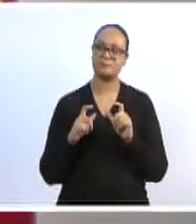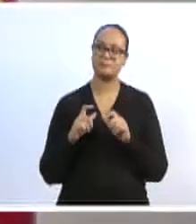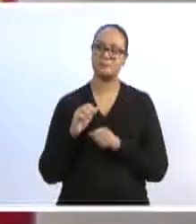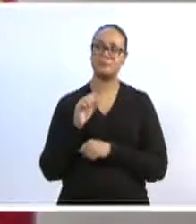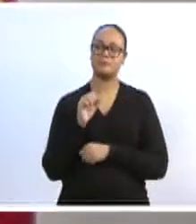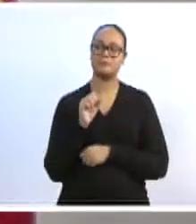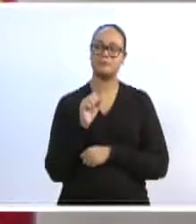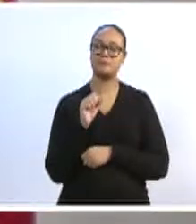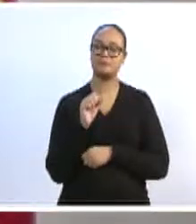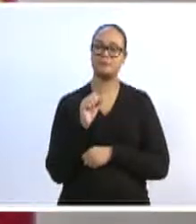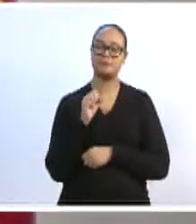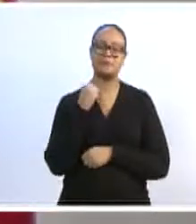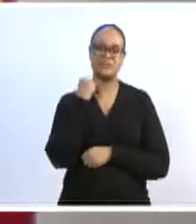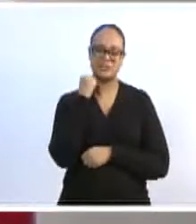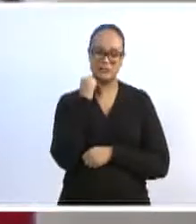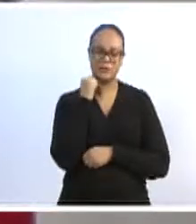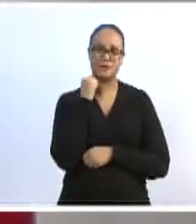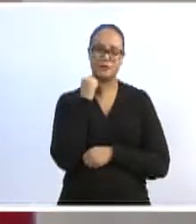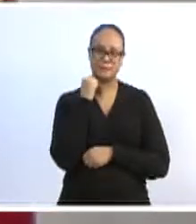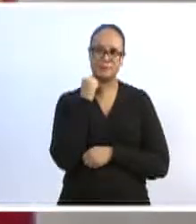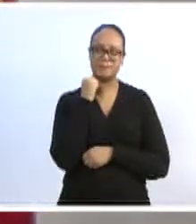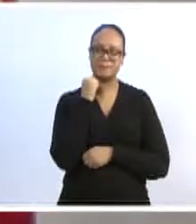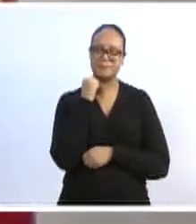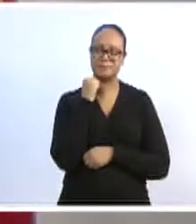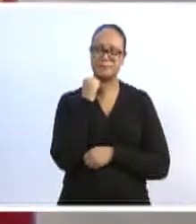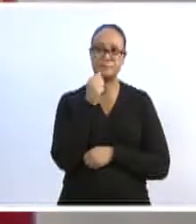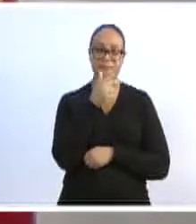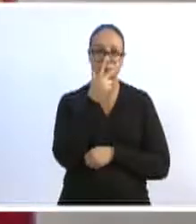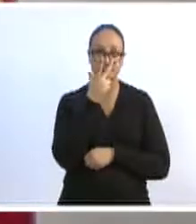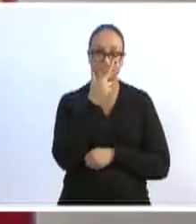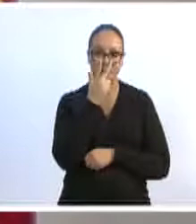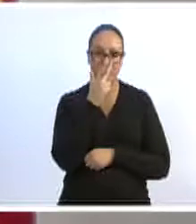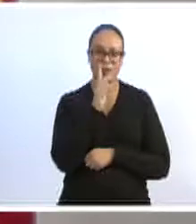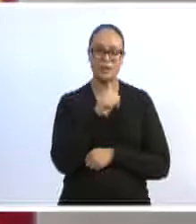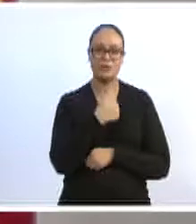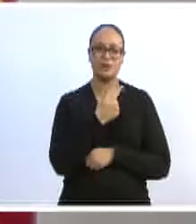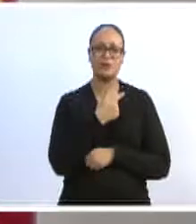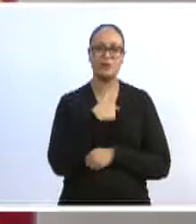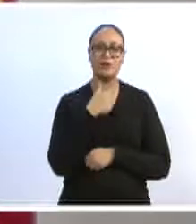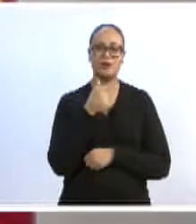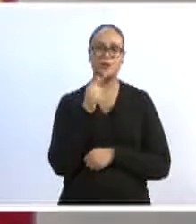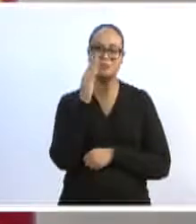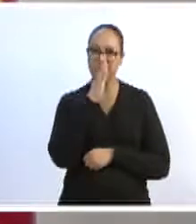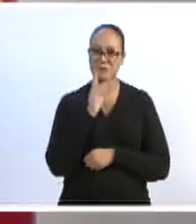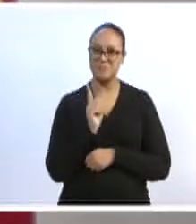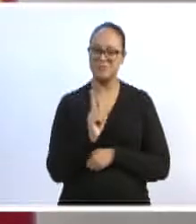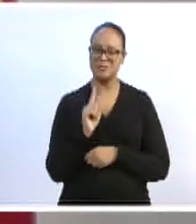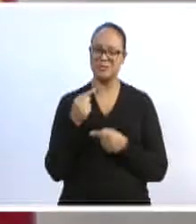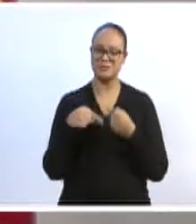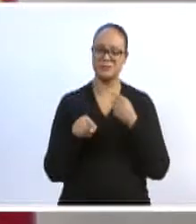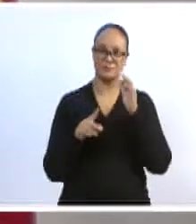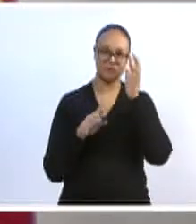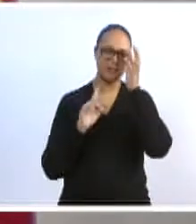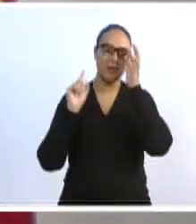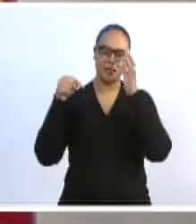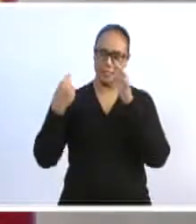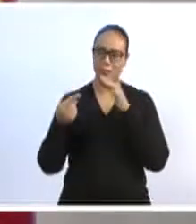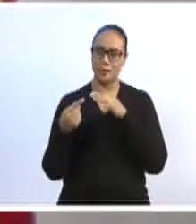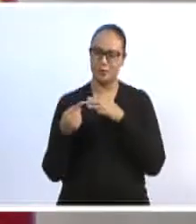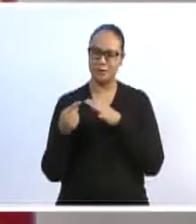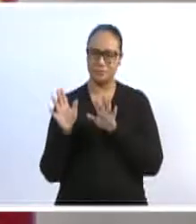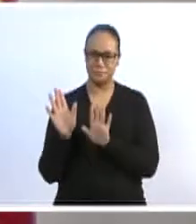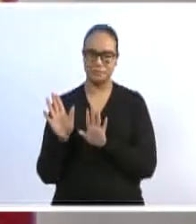vereador que dá impressão que nós não estamos no brasil mas é maravilhosa não deu depois de ficar um